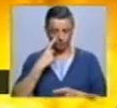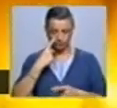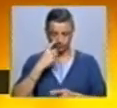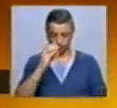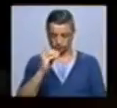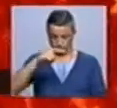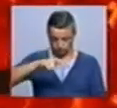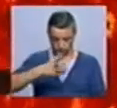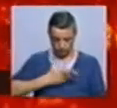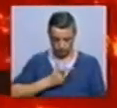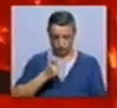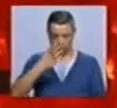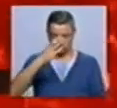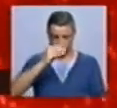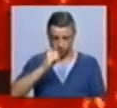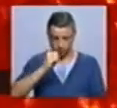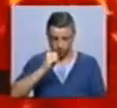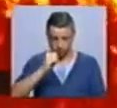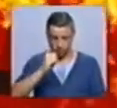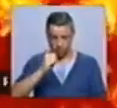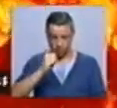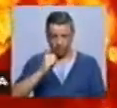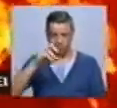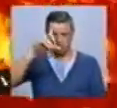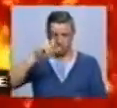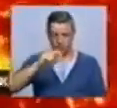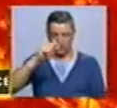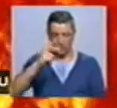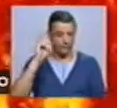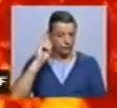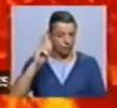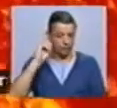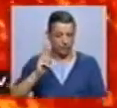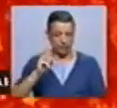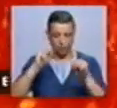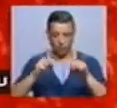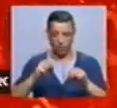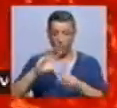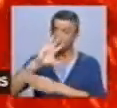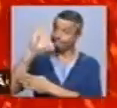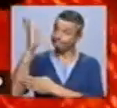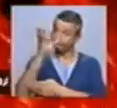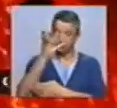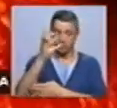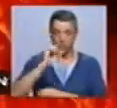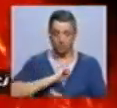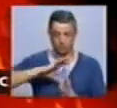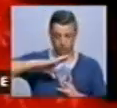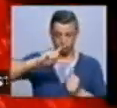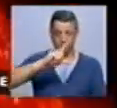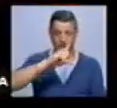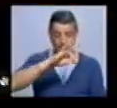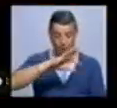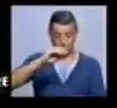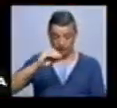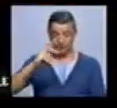ondas associadas à termodinâmica e que regulam também, são preciosas para entendermos o clima no nosso planeta. E, portanto, há 40 anos que